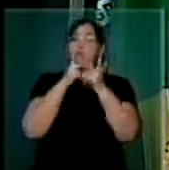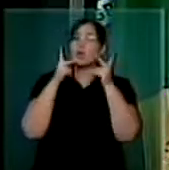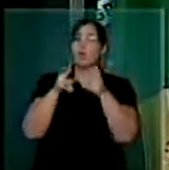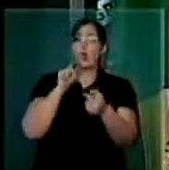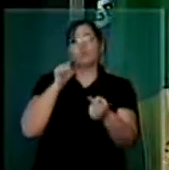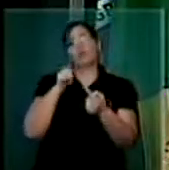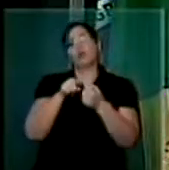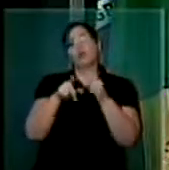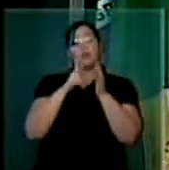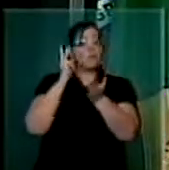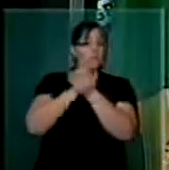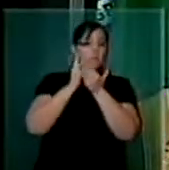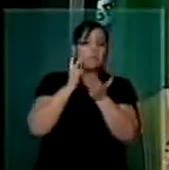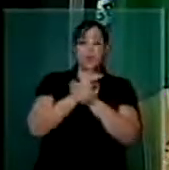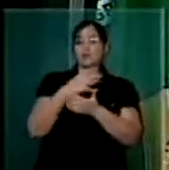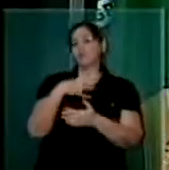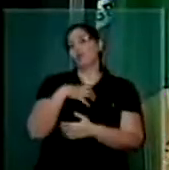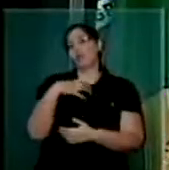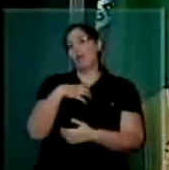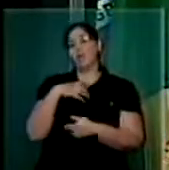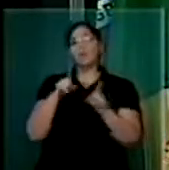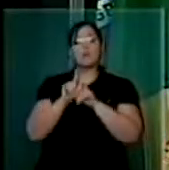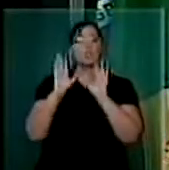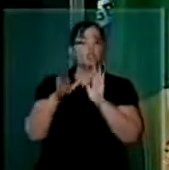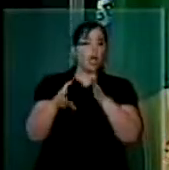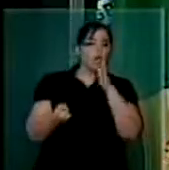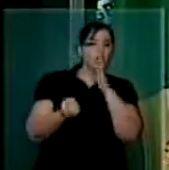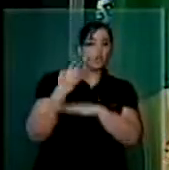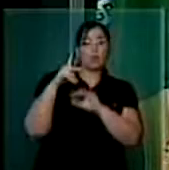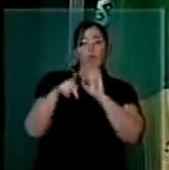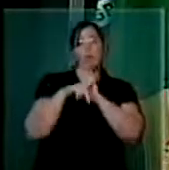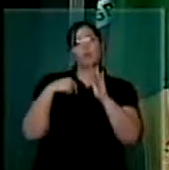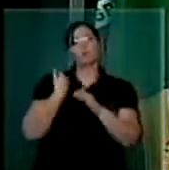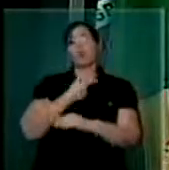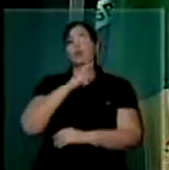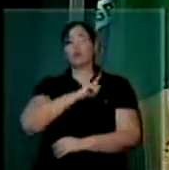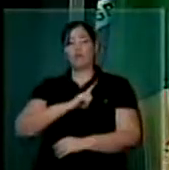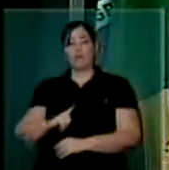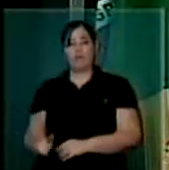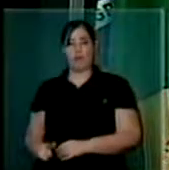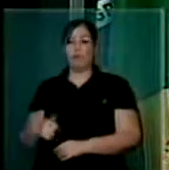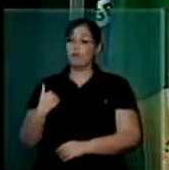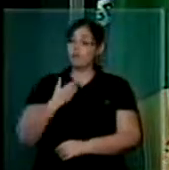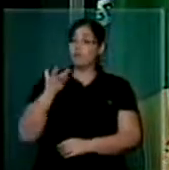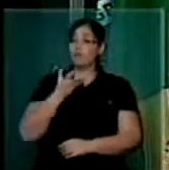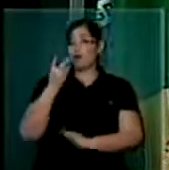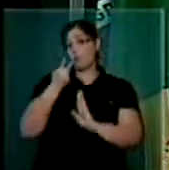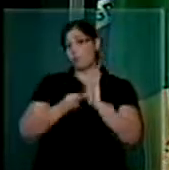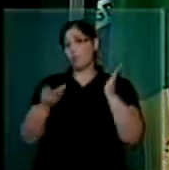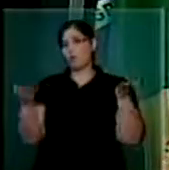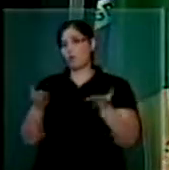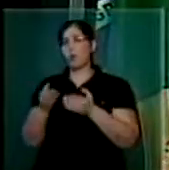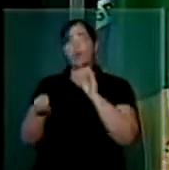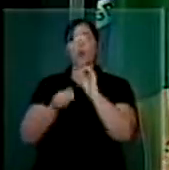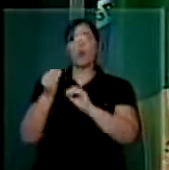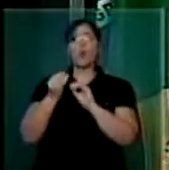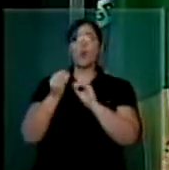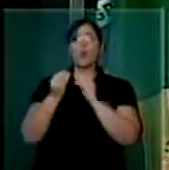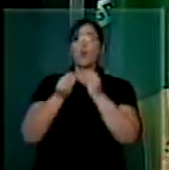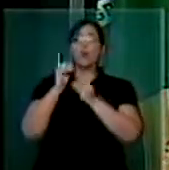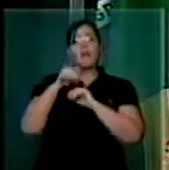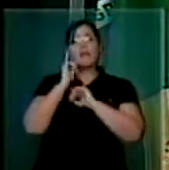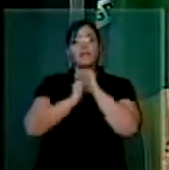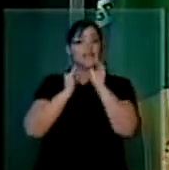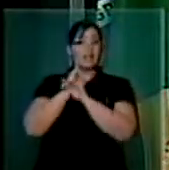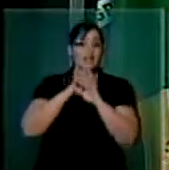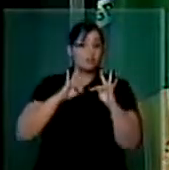tem a mesma característica e foi desenvolvido no nosso governo. Nós queremos um programa agora de internet para